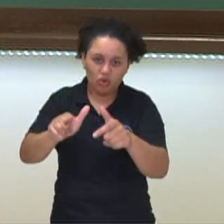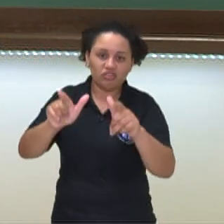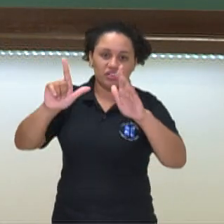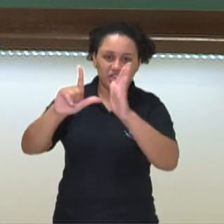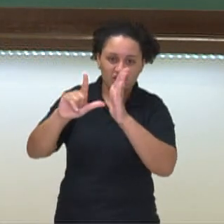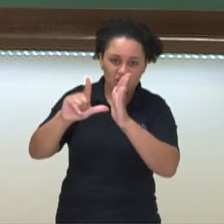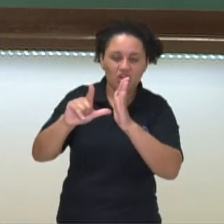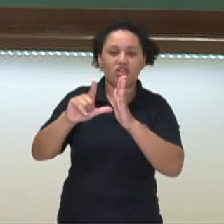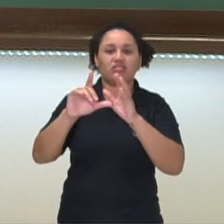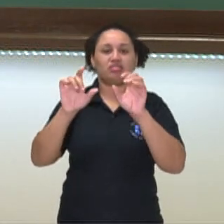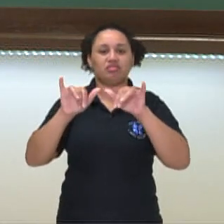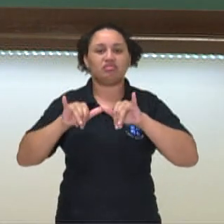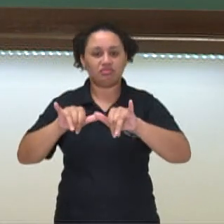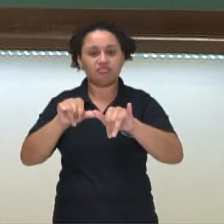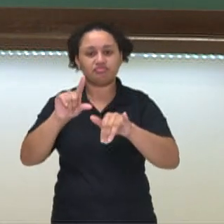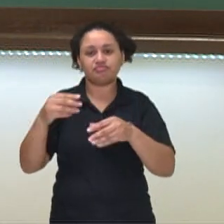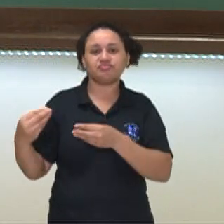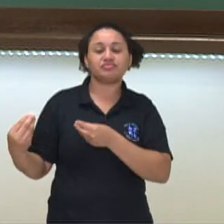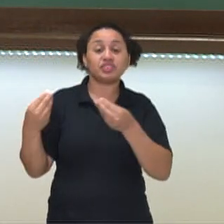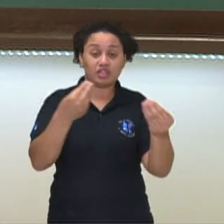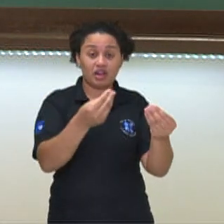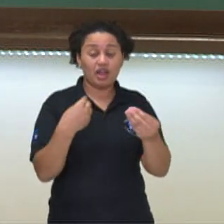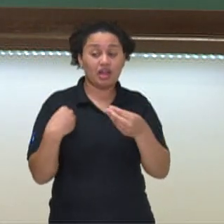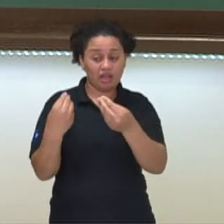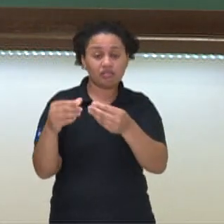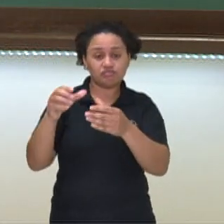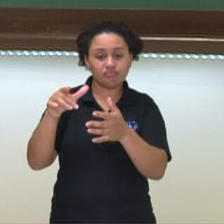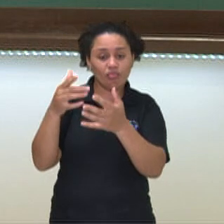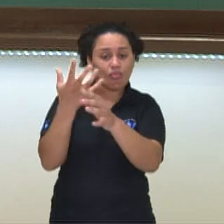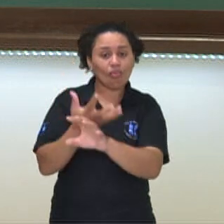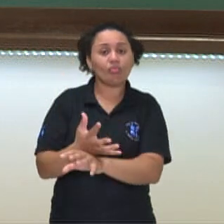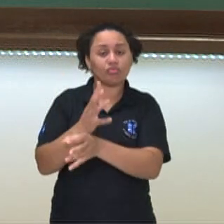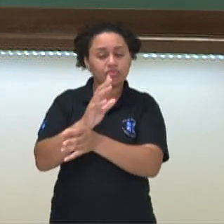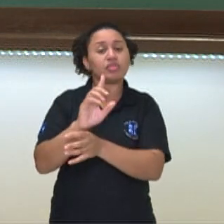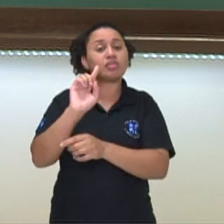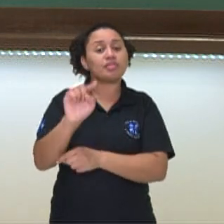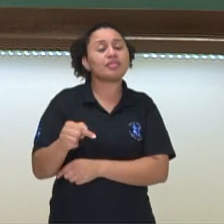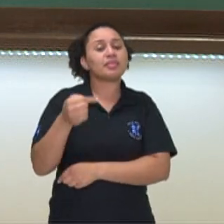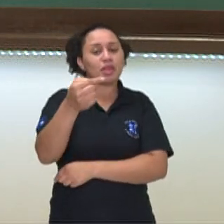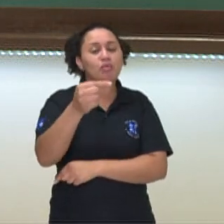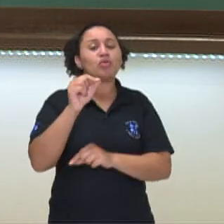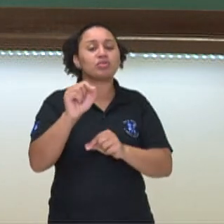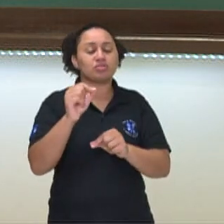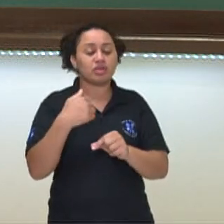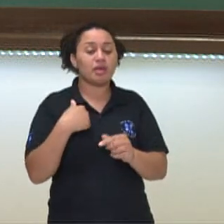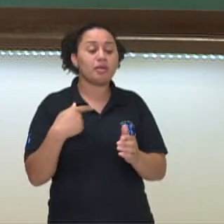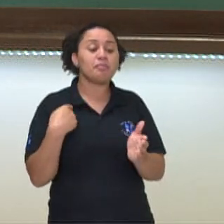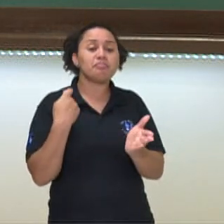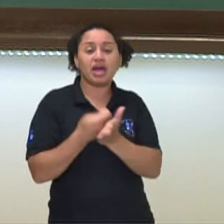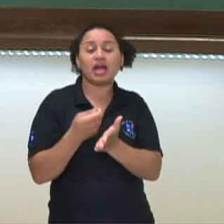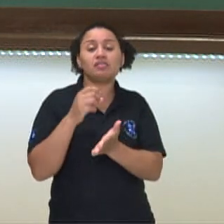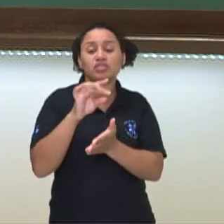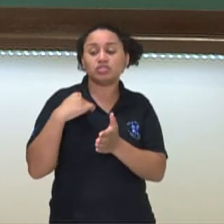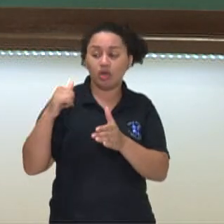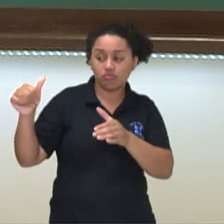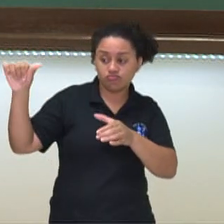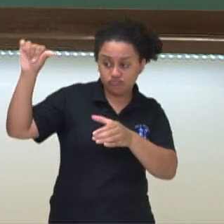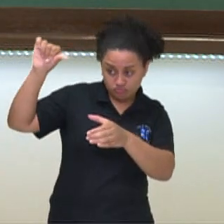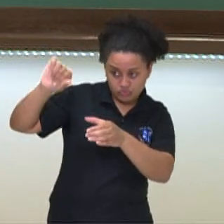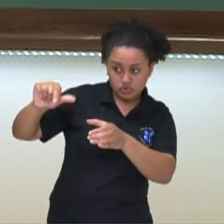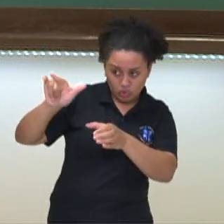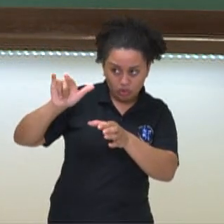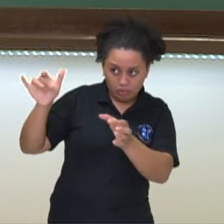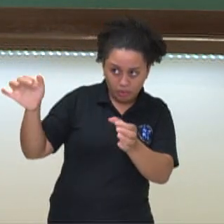estabelecimento comercial, entregava aquela embalagem vazia e, posteriormente, você pagava apenas pelo produto que estava